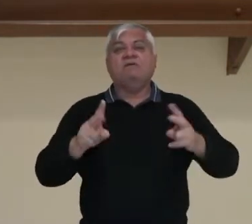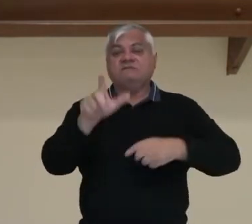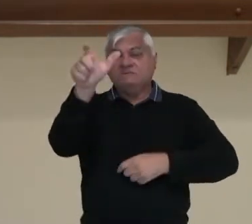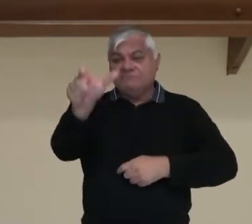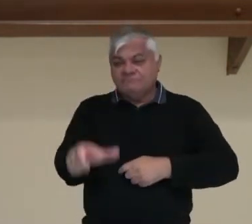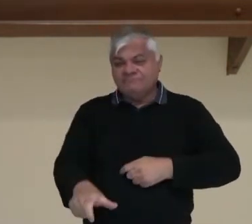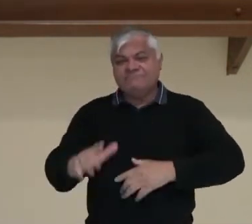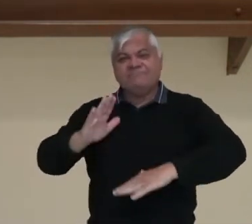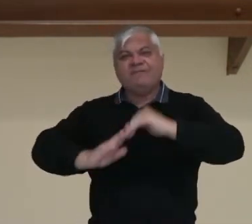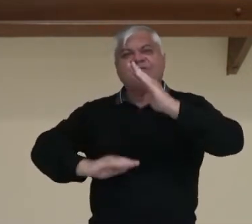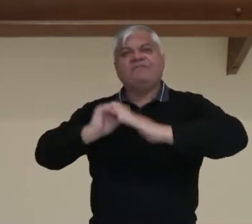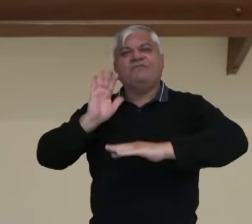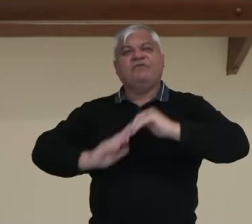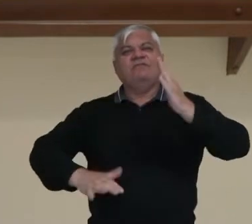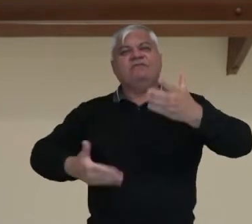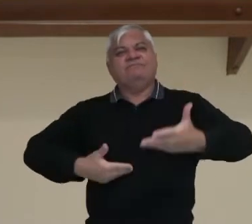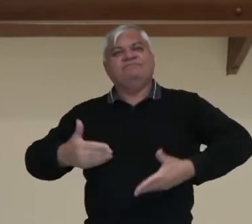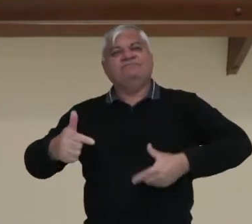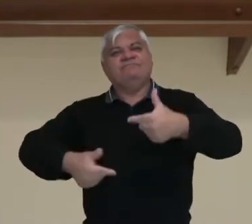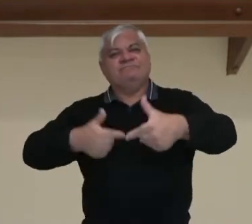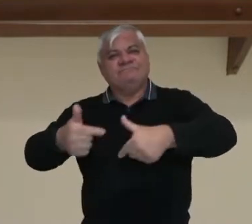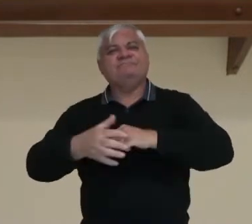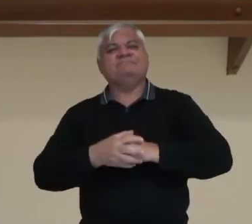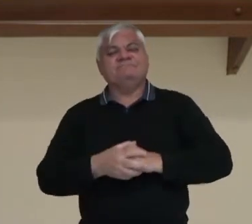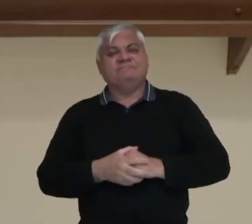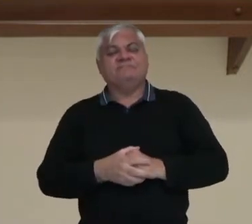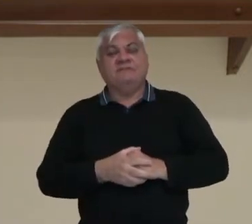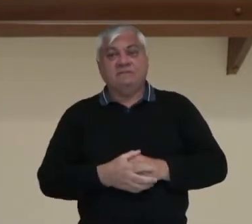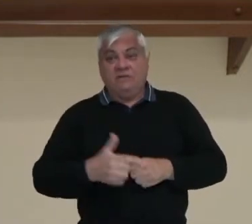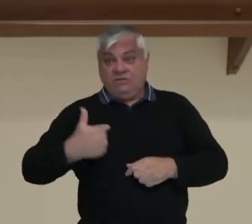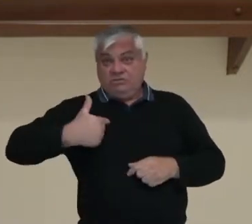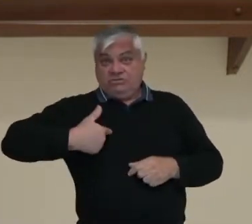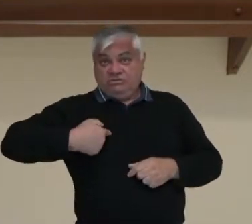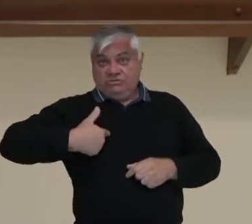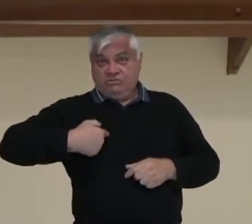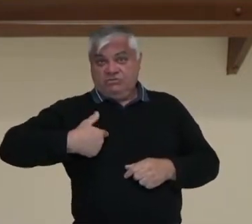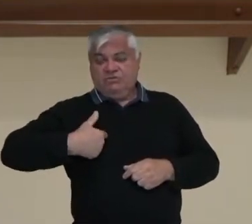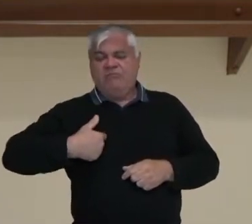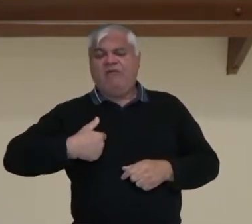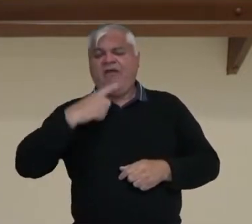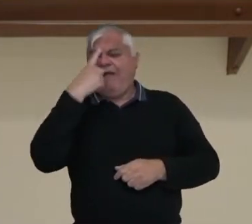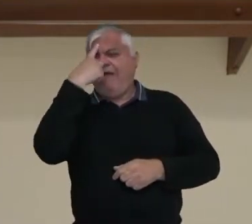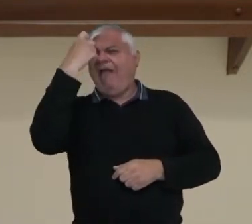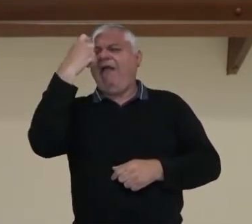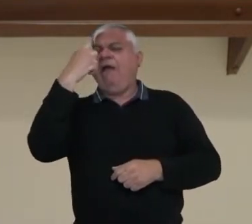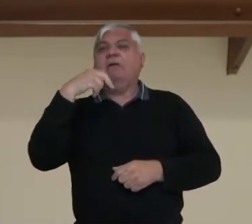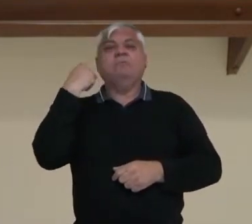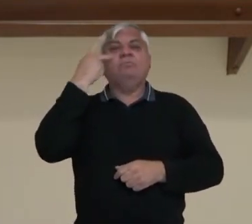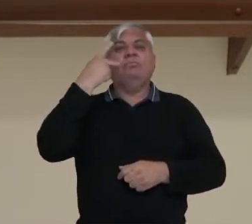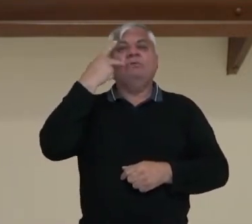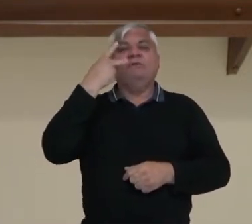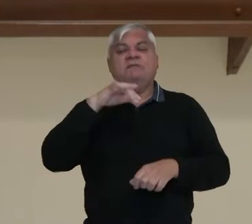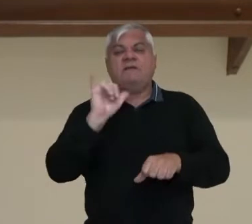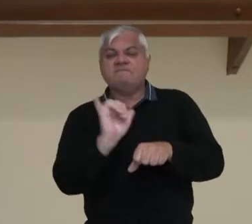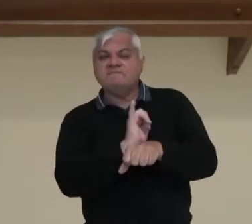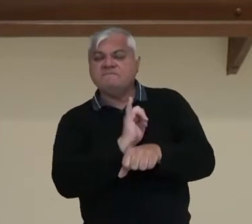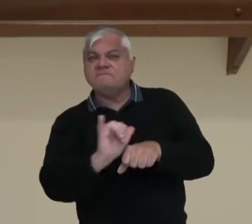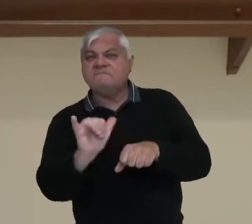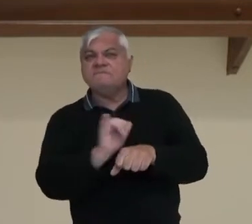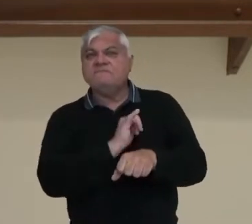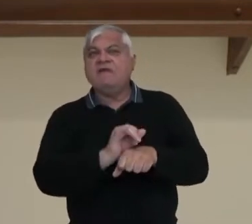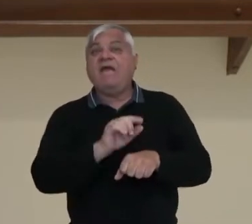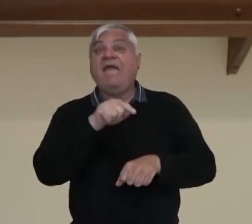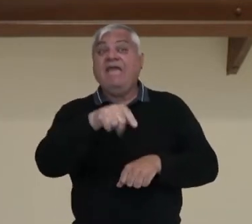trabalhador. Nesse sentido, a gente vai ver que Getúlio Vargas ele vai utilizar de uma política já populista,